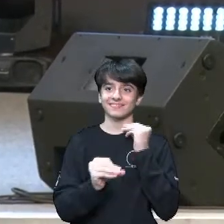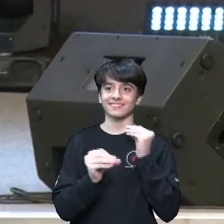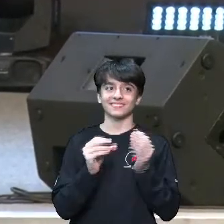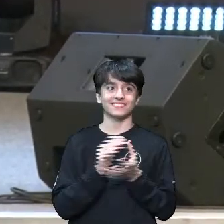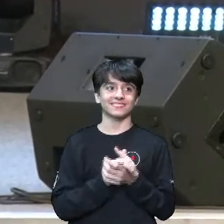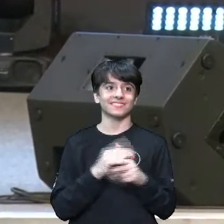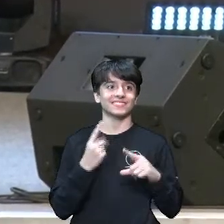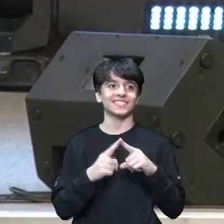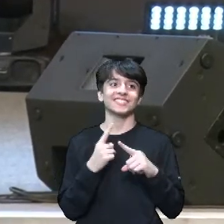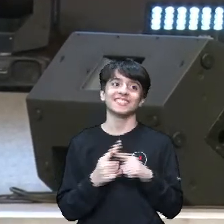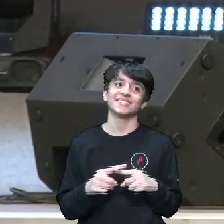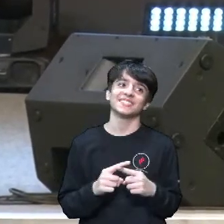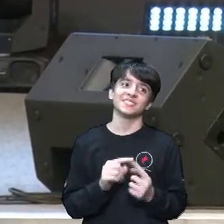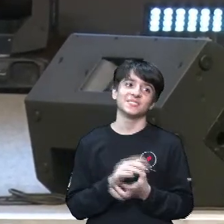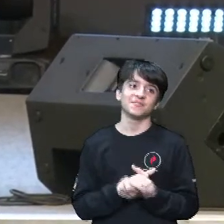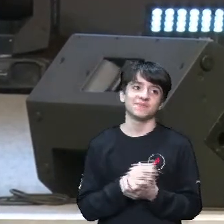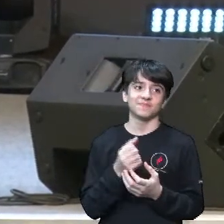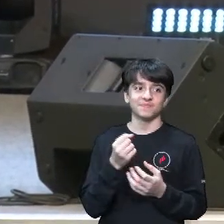certo.